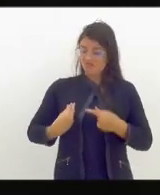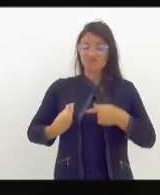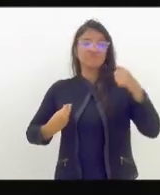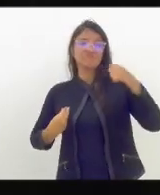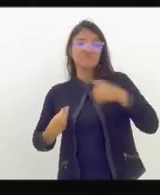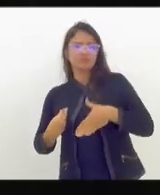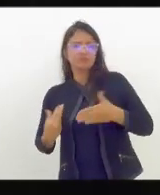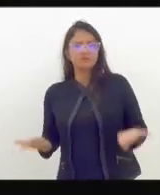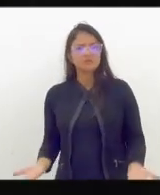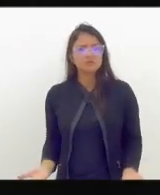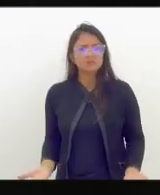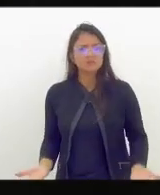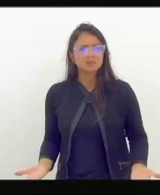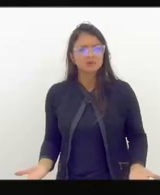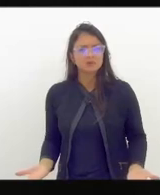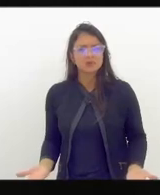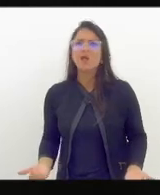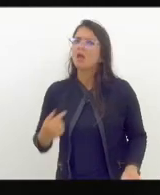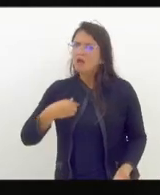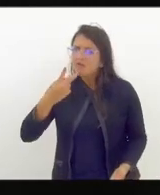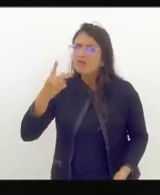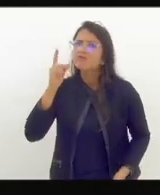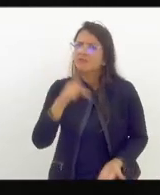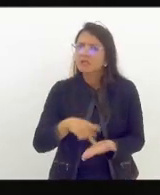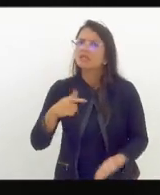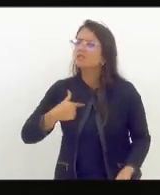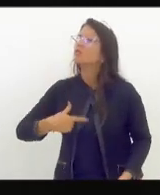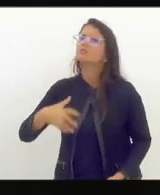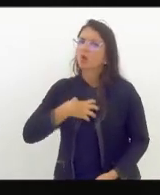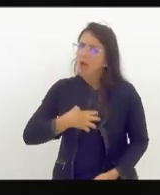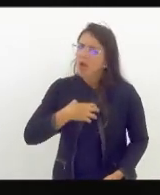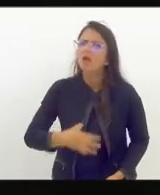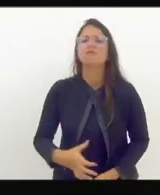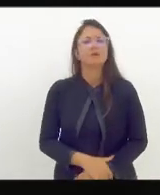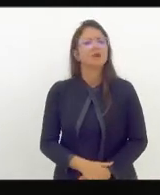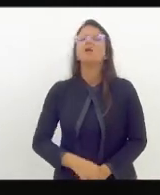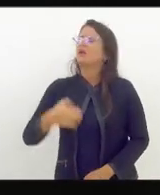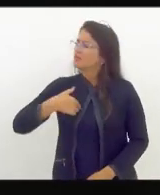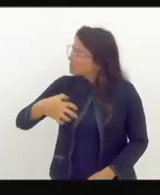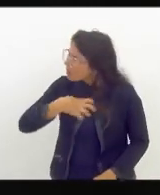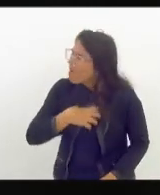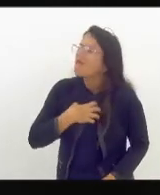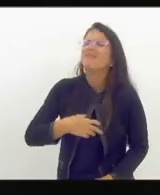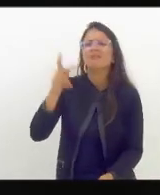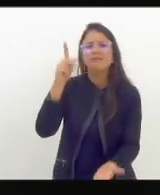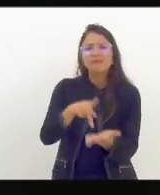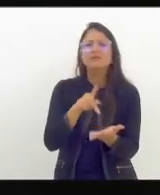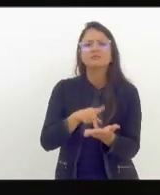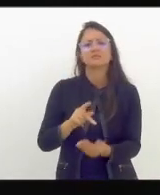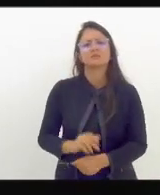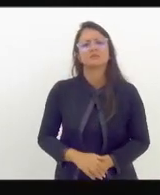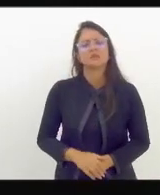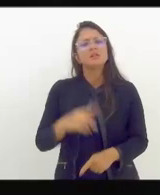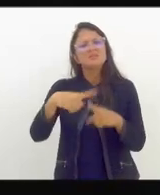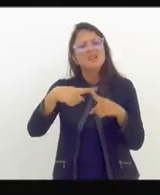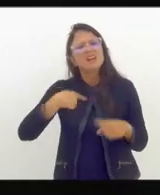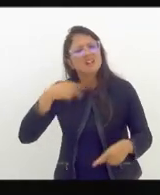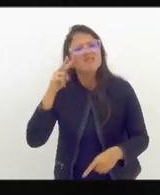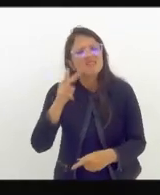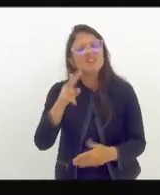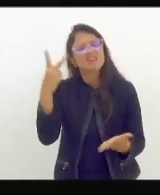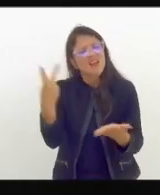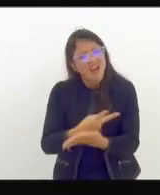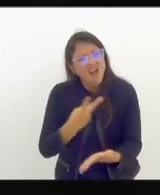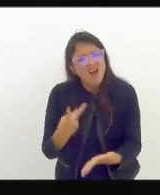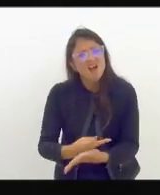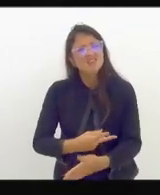aqui, deixar minha fala de indignação registrada, é de indignação mesmo, de ver um fato como esse, de